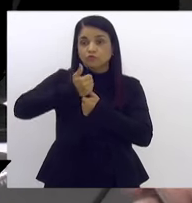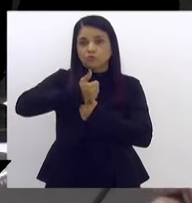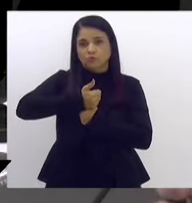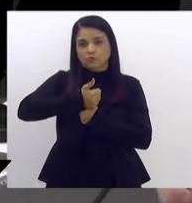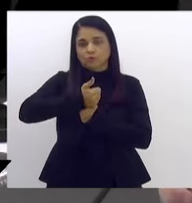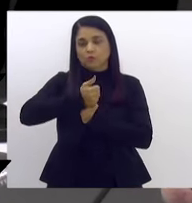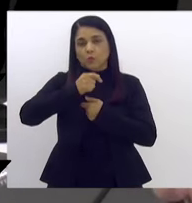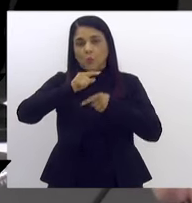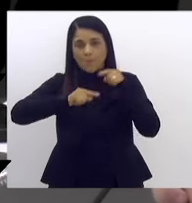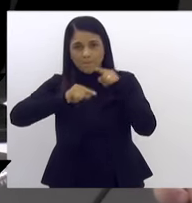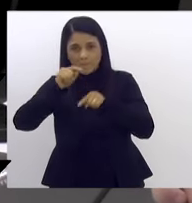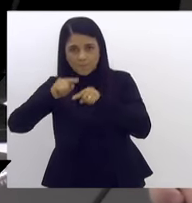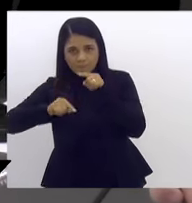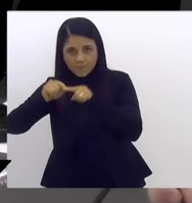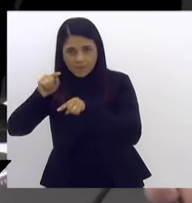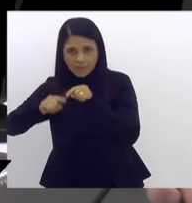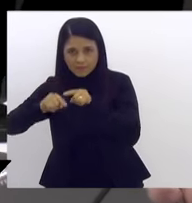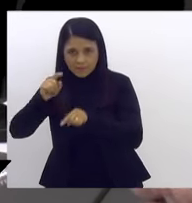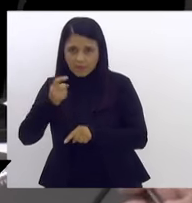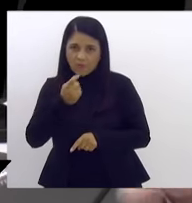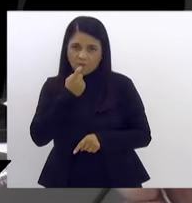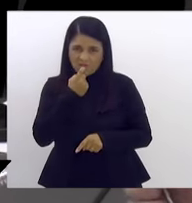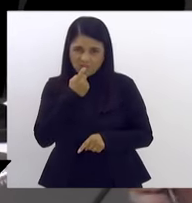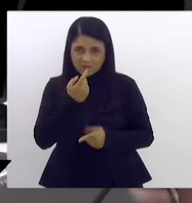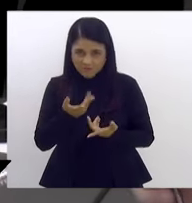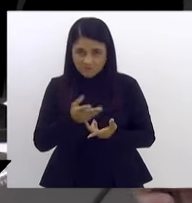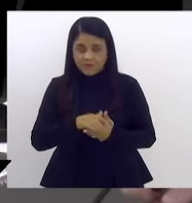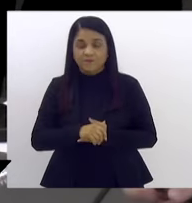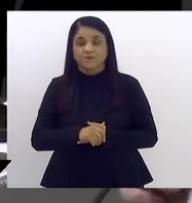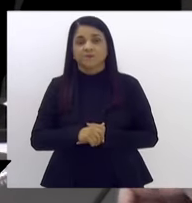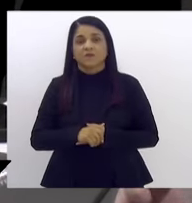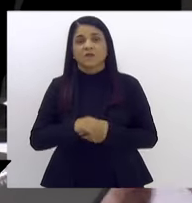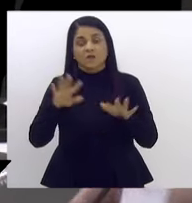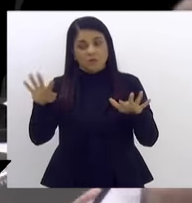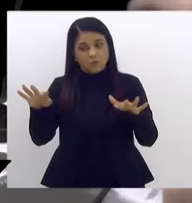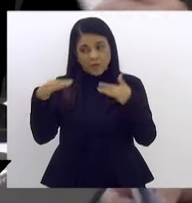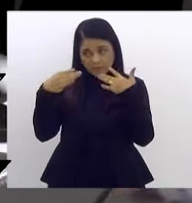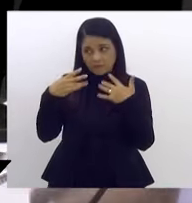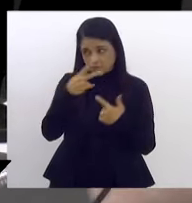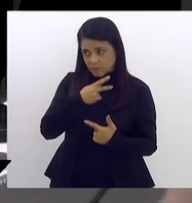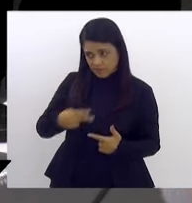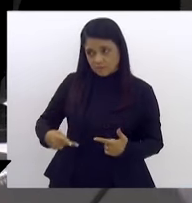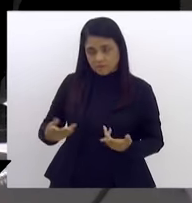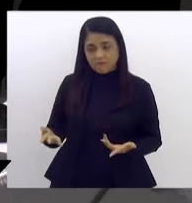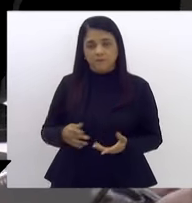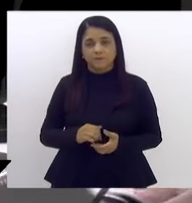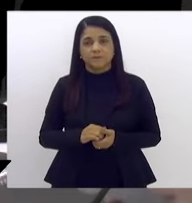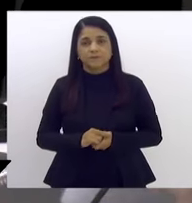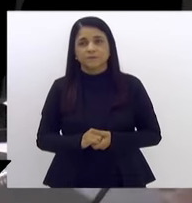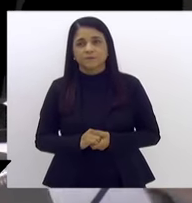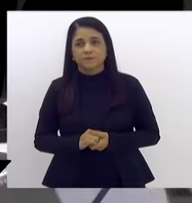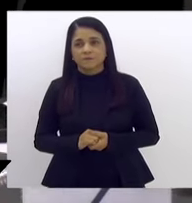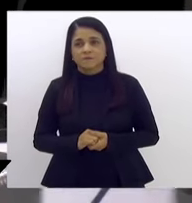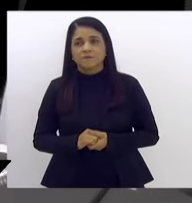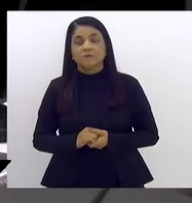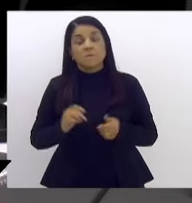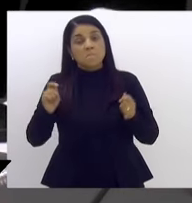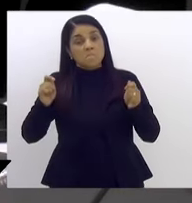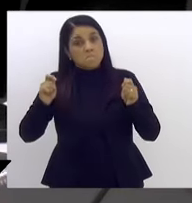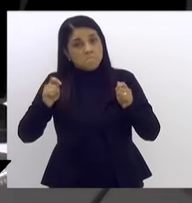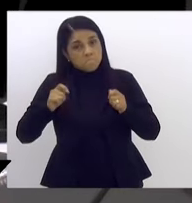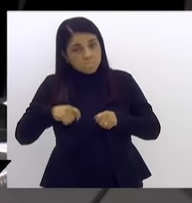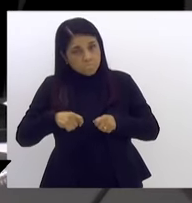certamente pode fadar Presidente queria um pouquinho da sua atenção nesse aspecto descul desculpa porque isso isso inclusive pode